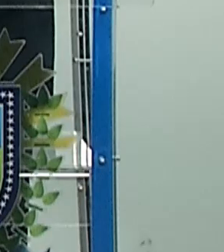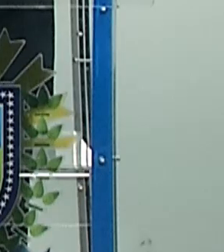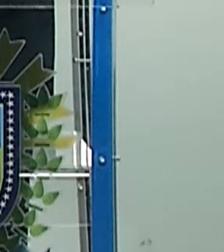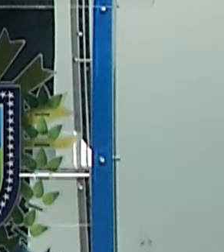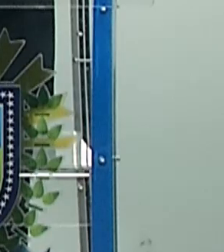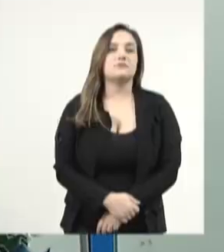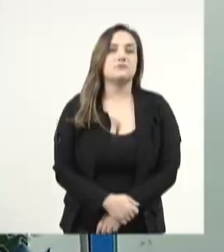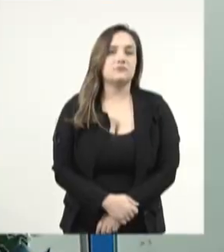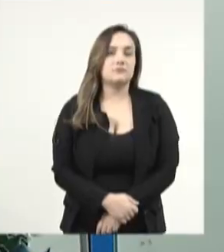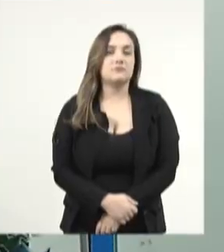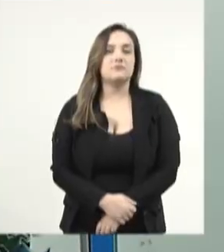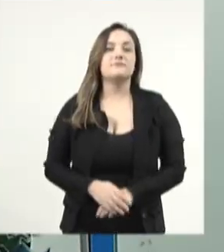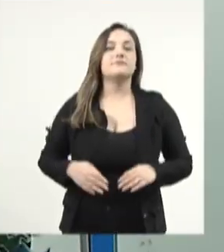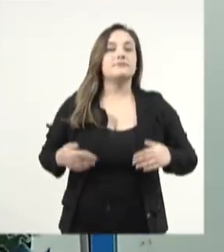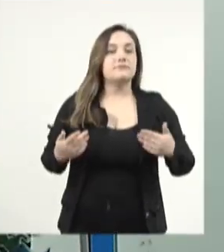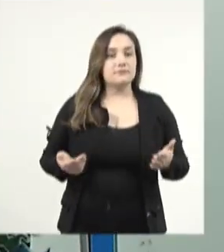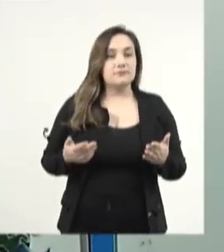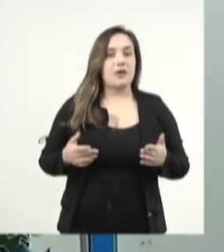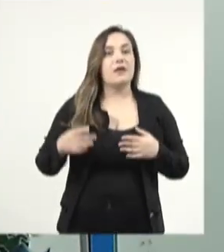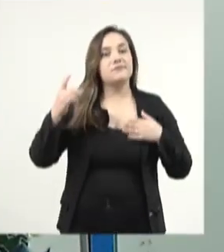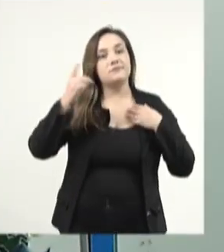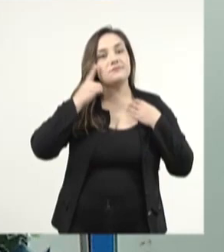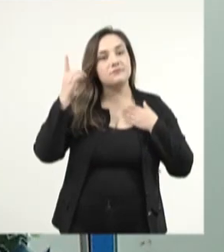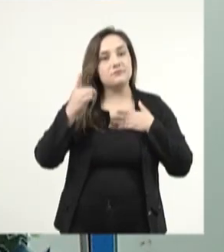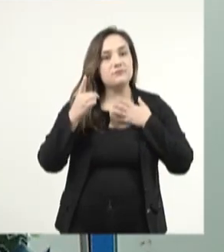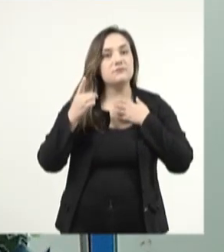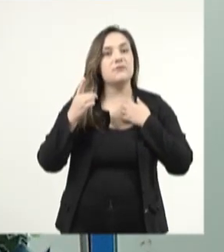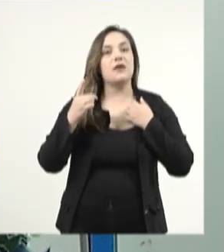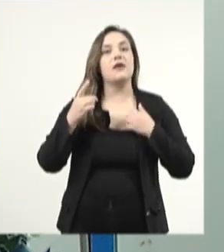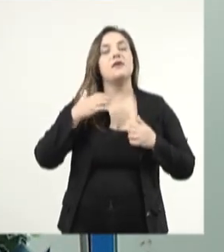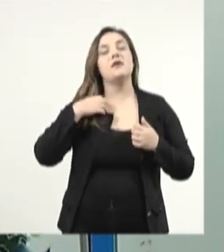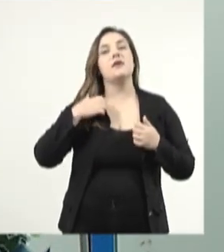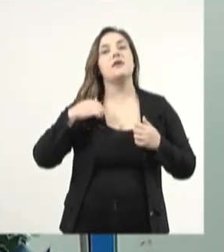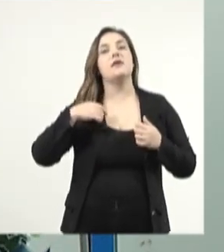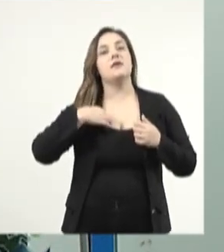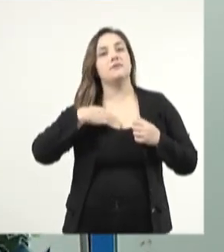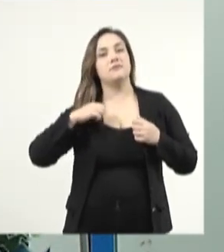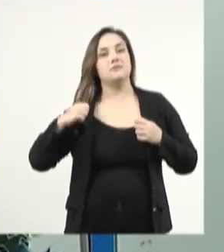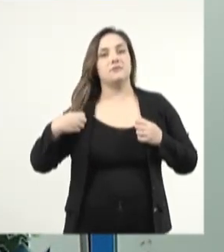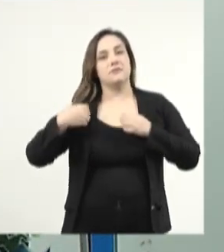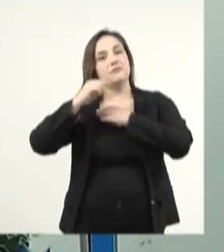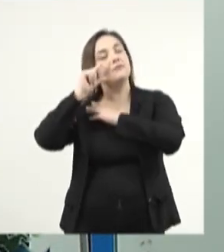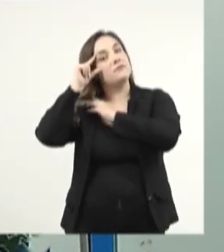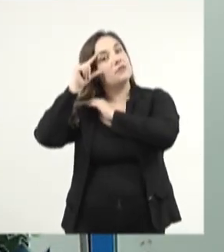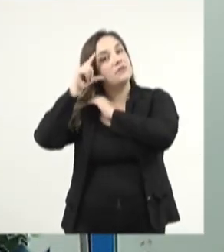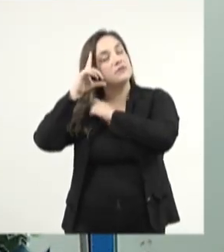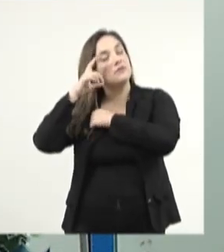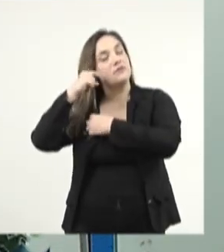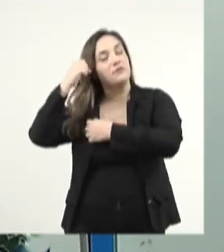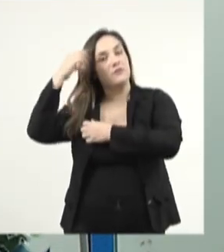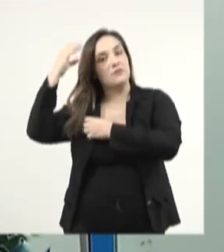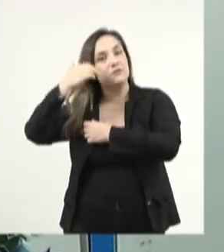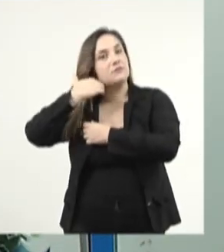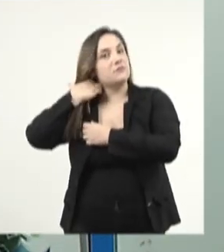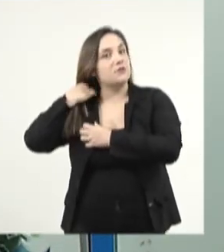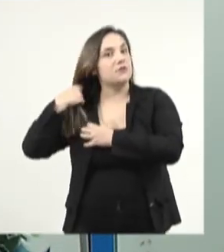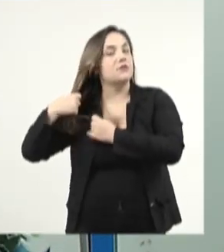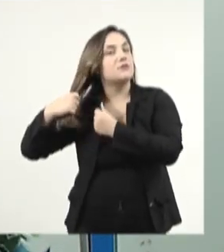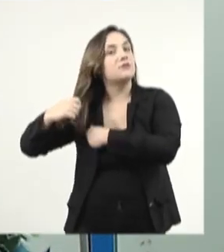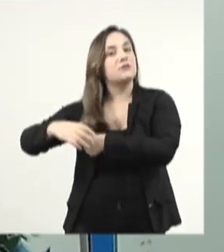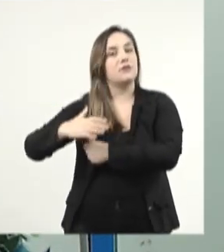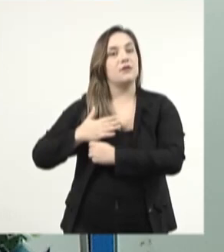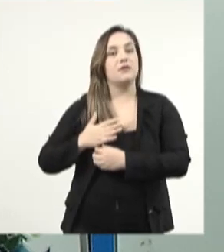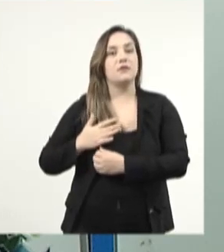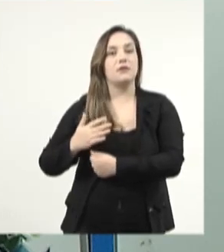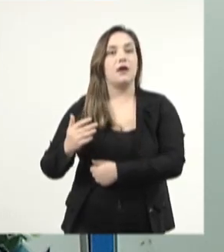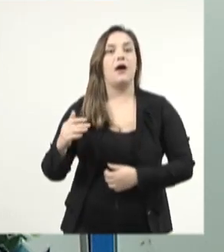grades. E o deputado Pedrocian Neto, do PSD, fez a apresentação de um projeto